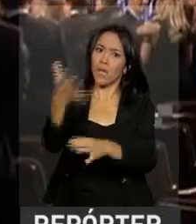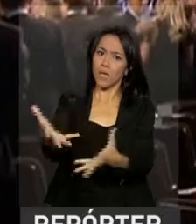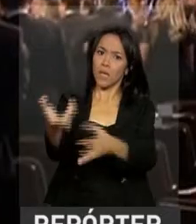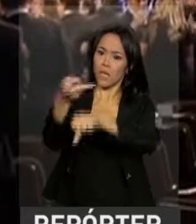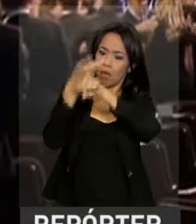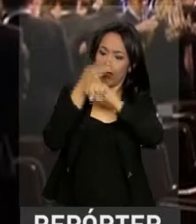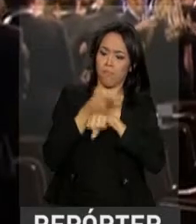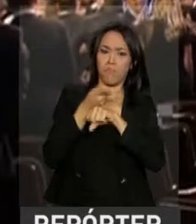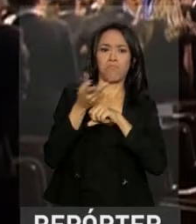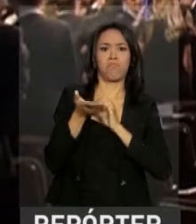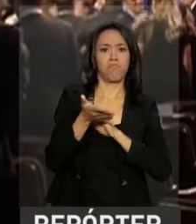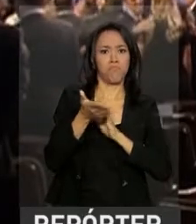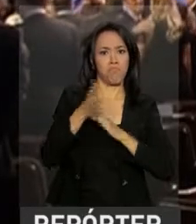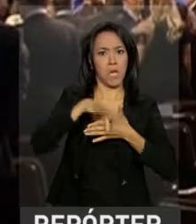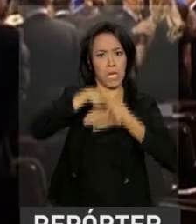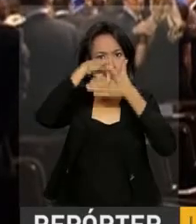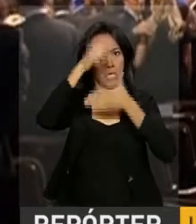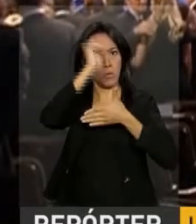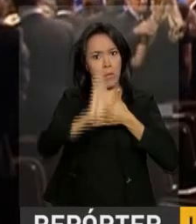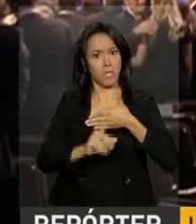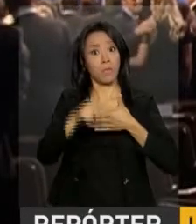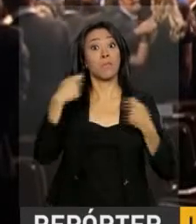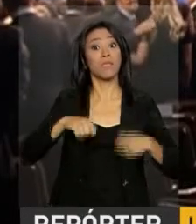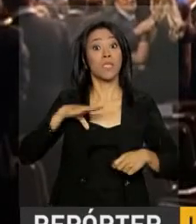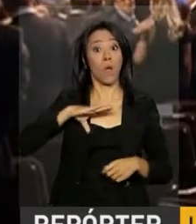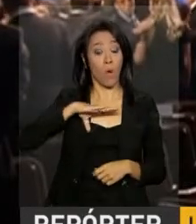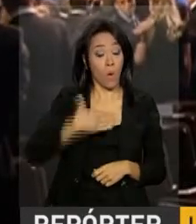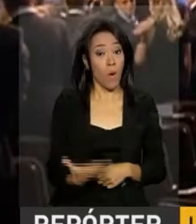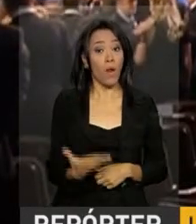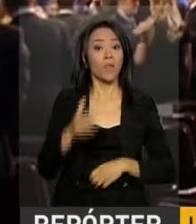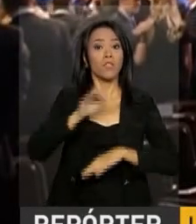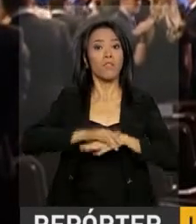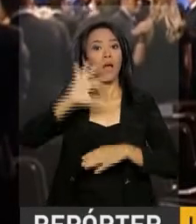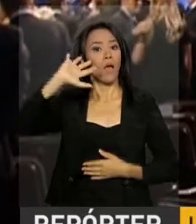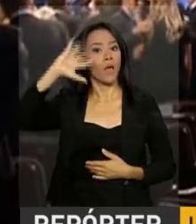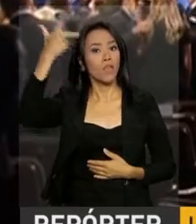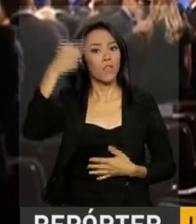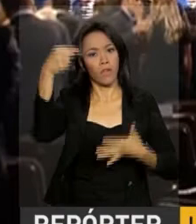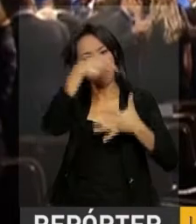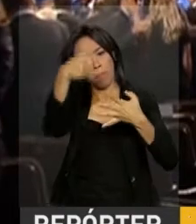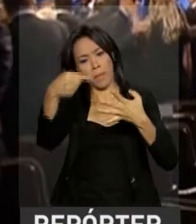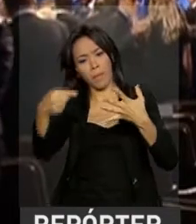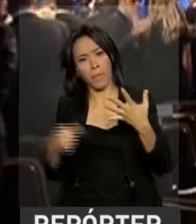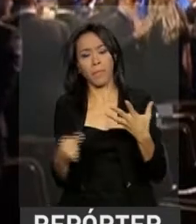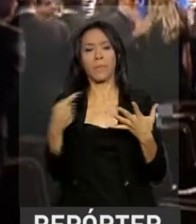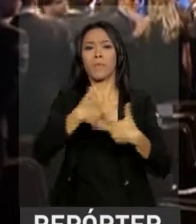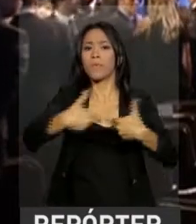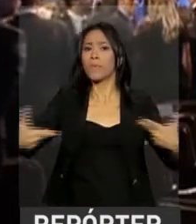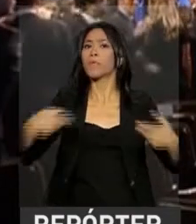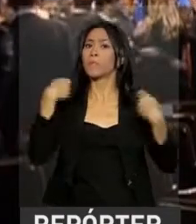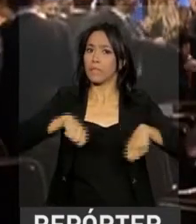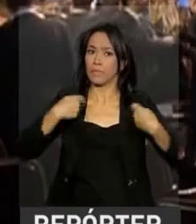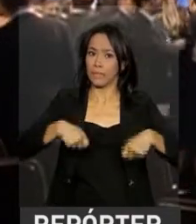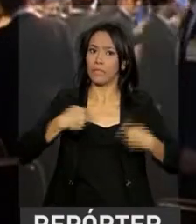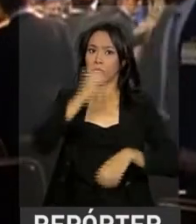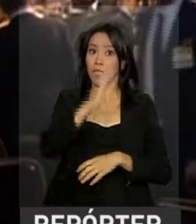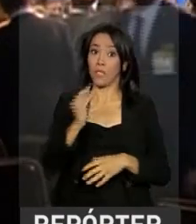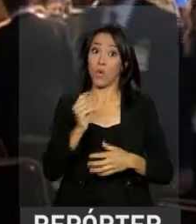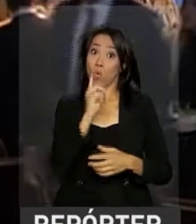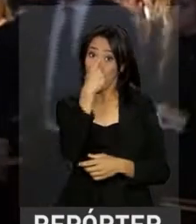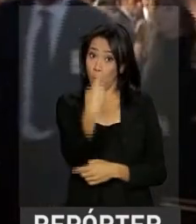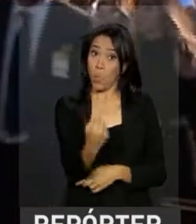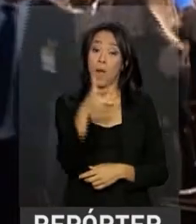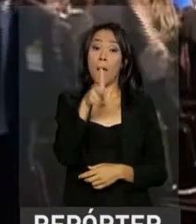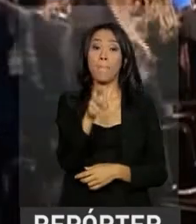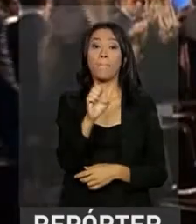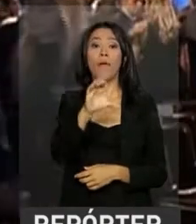e destacou que é preciso coragem para tomar as medidas de que o país precisa, com destaque para a PEC, que